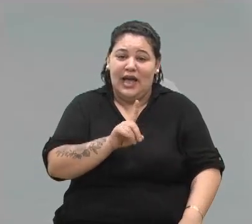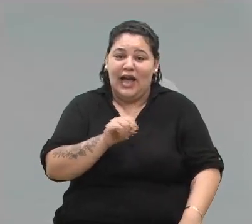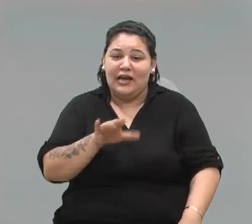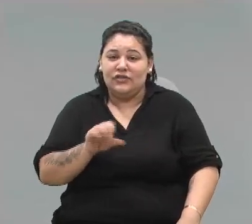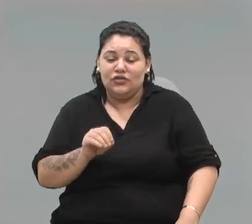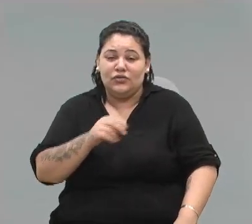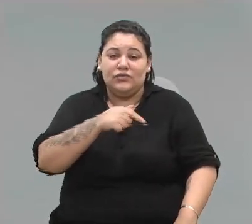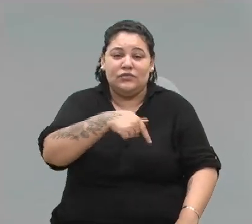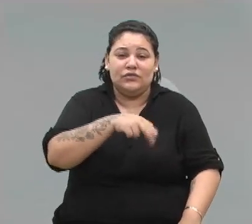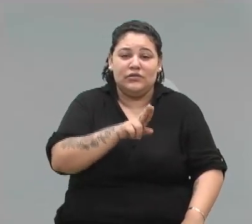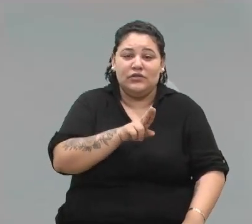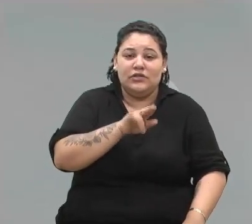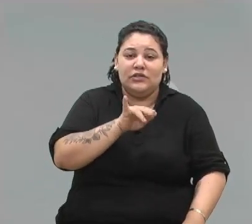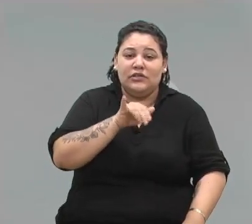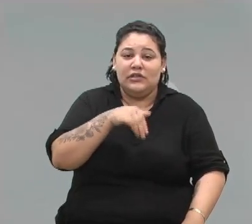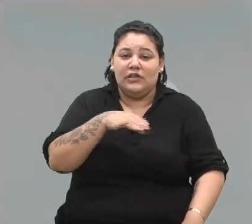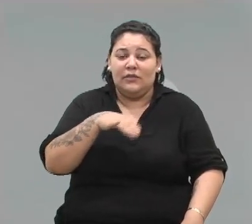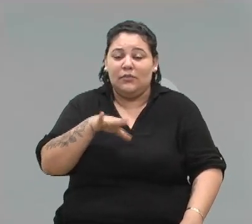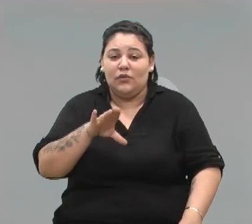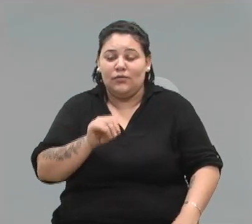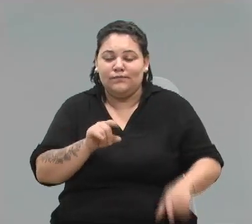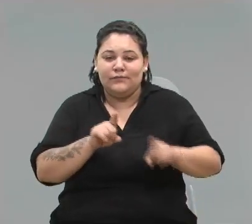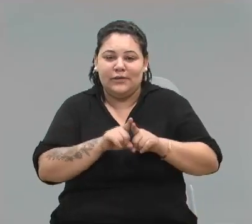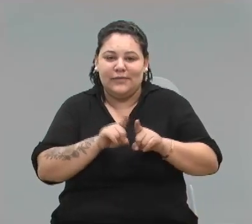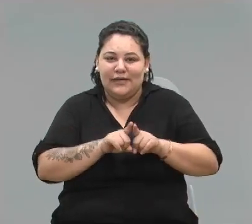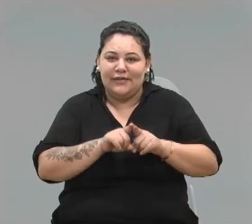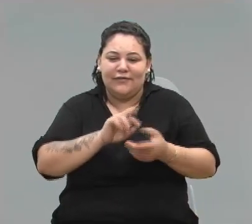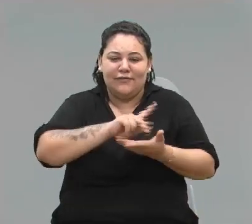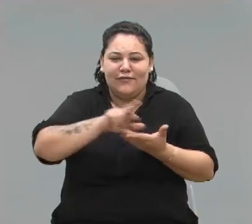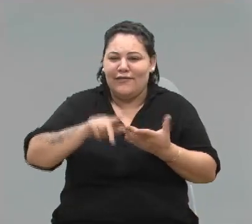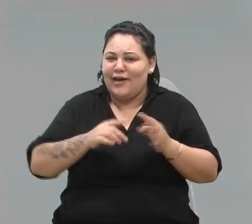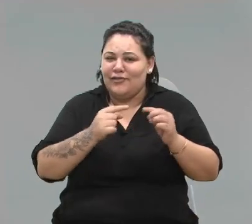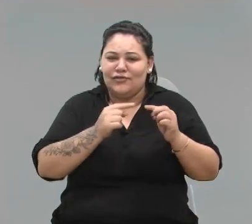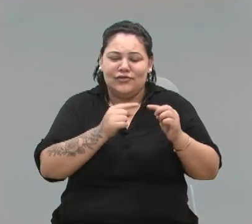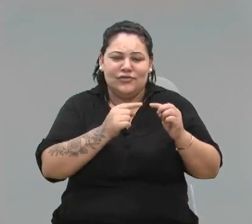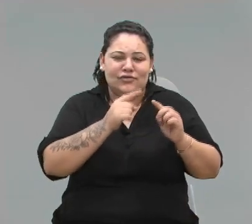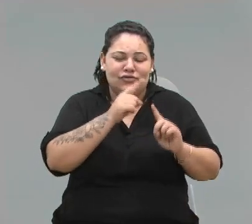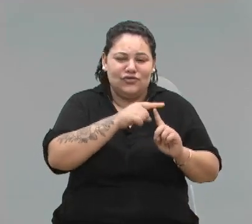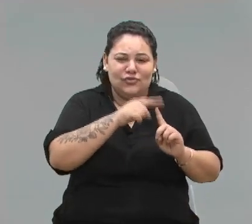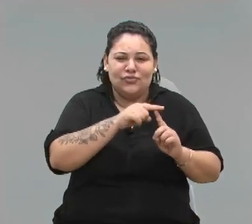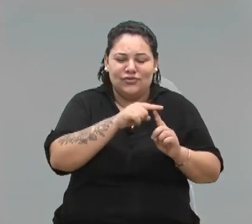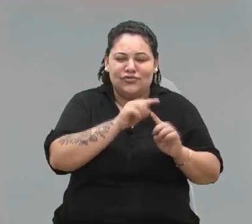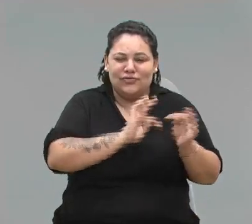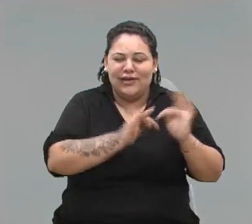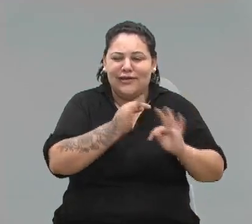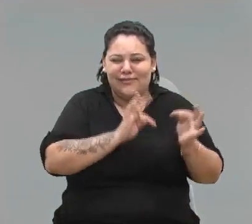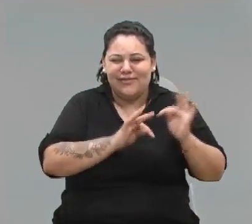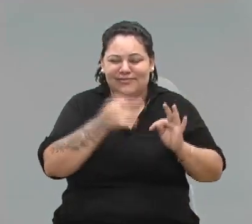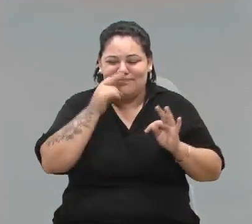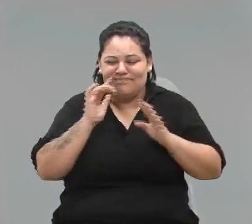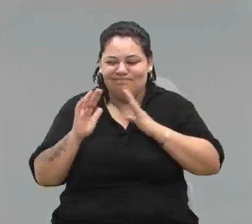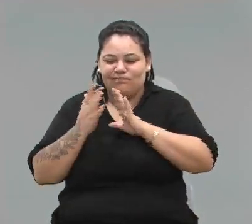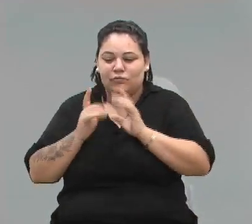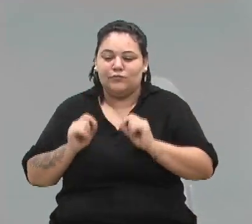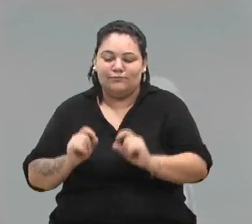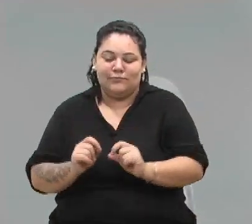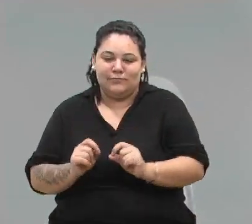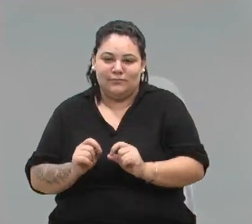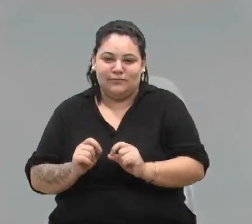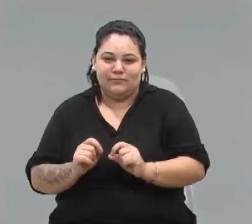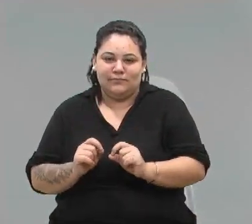quimioterapia, hormonoterapia e terapias-alvo. A queda de